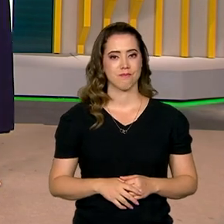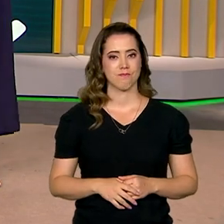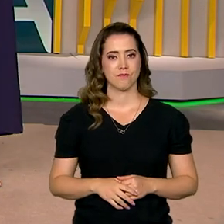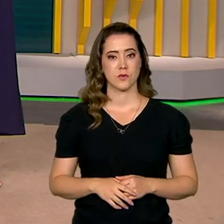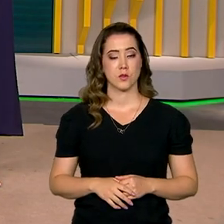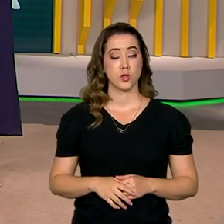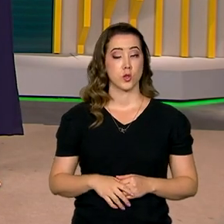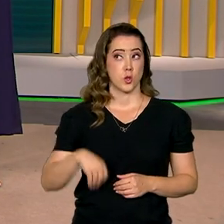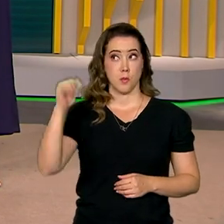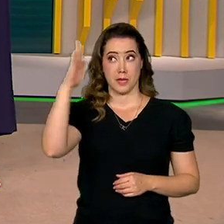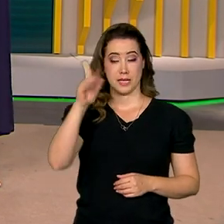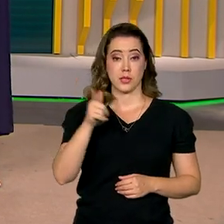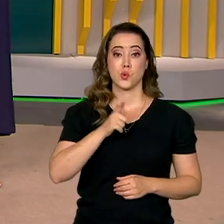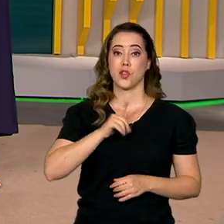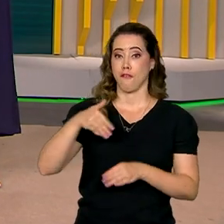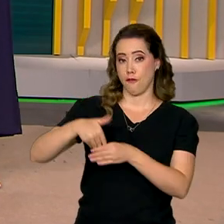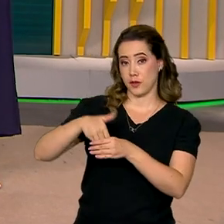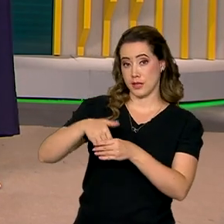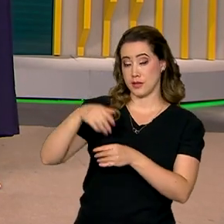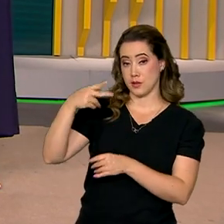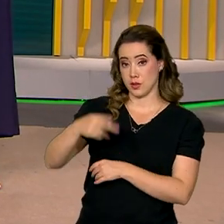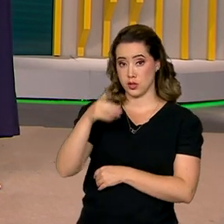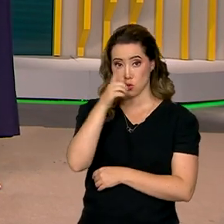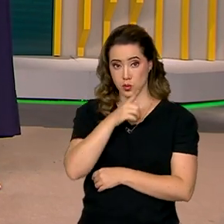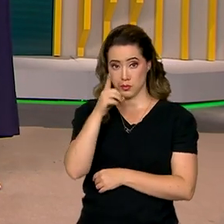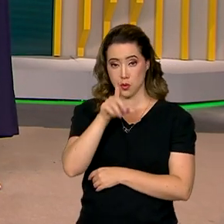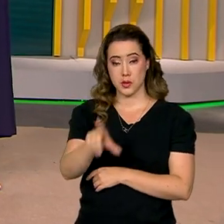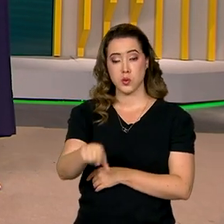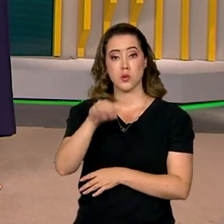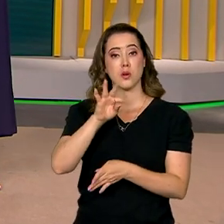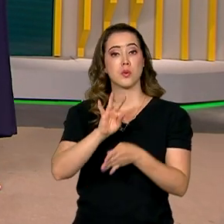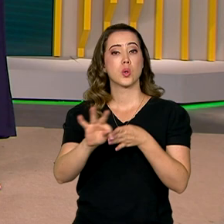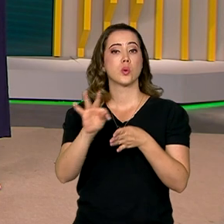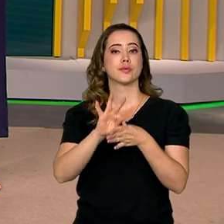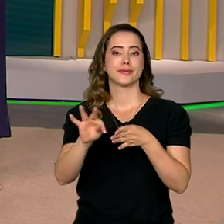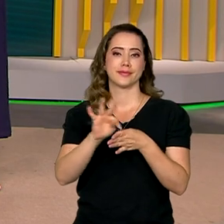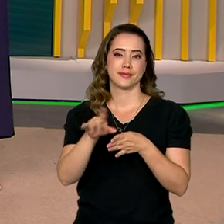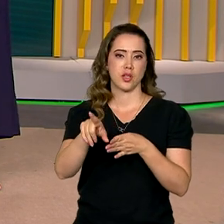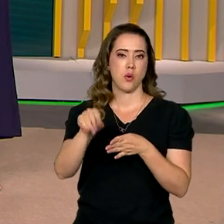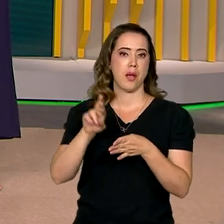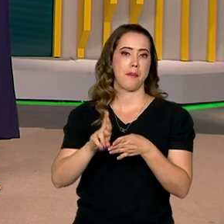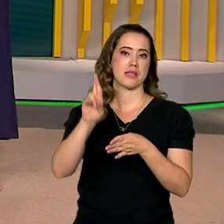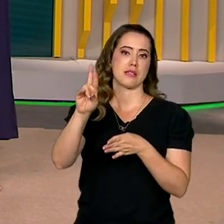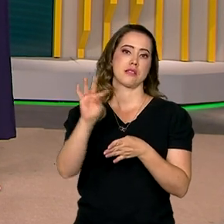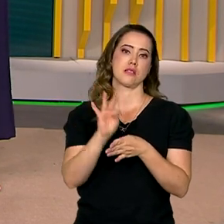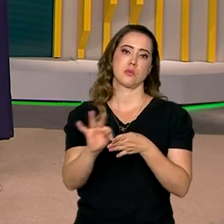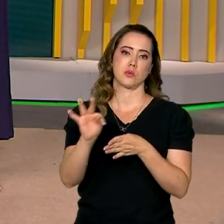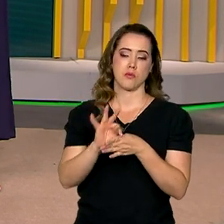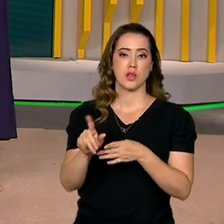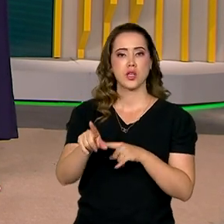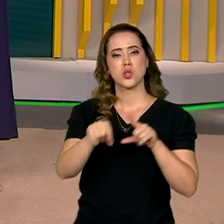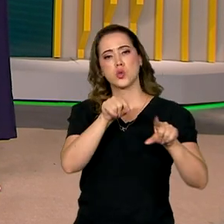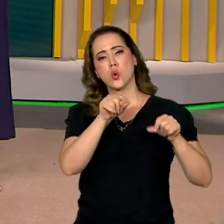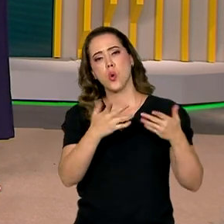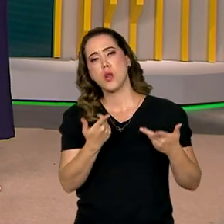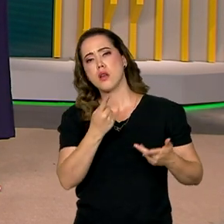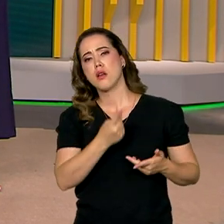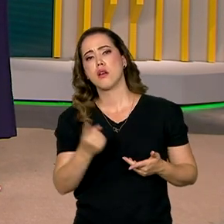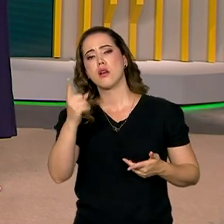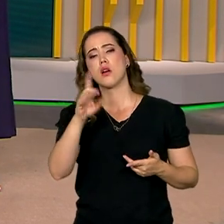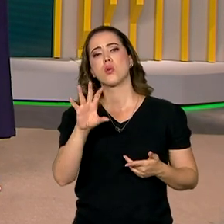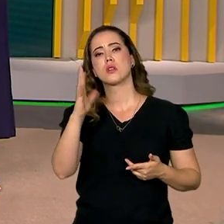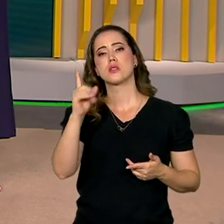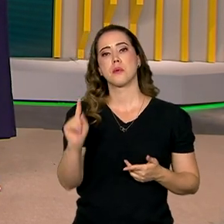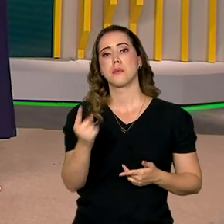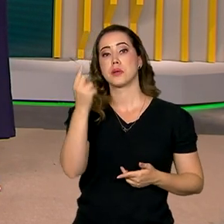Eleitores de todo o país foram às urnas neste domingo para eleger os conselheiros tutelares. E a escolha para os representantes foi